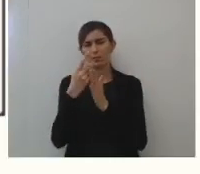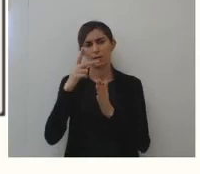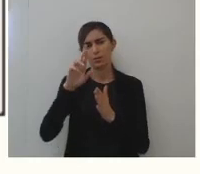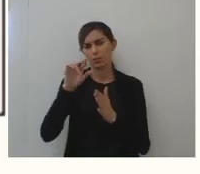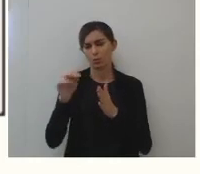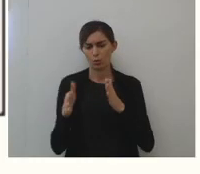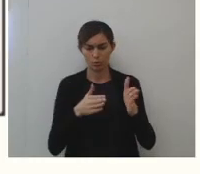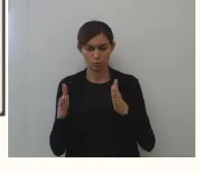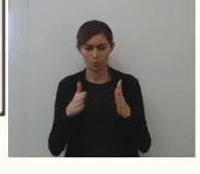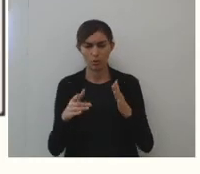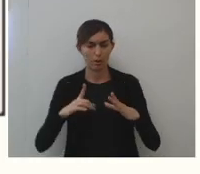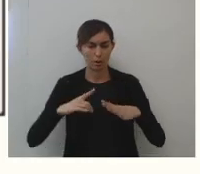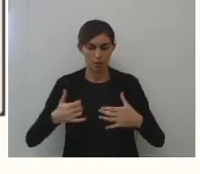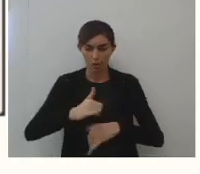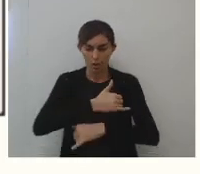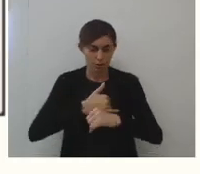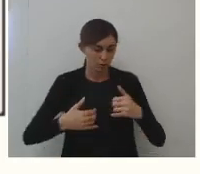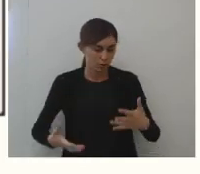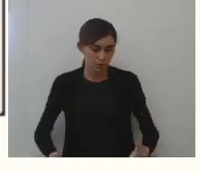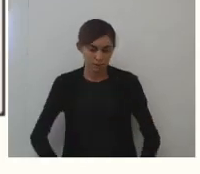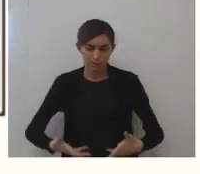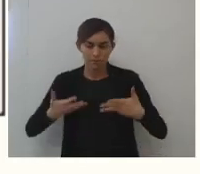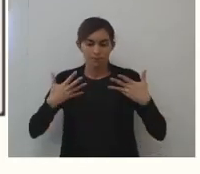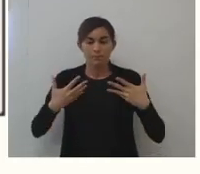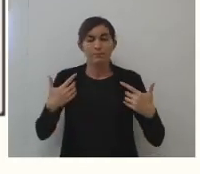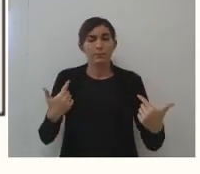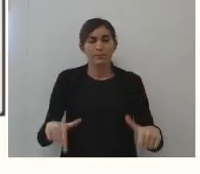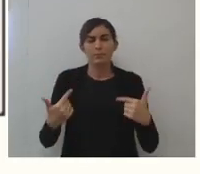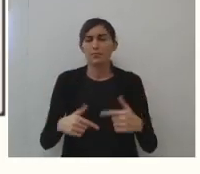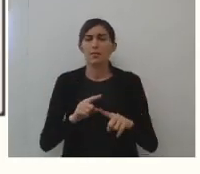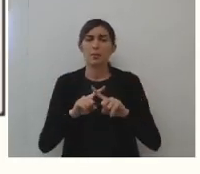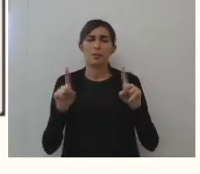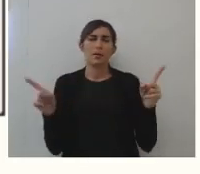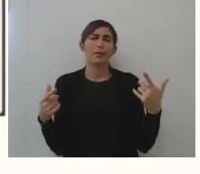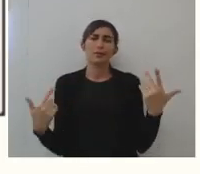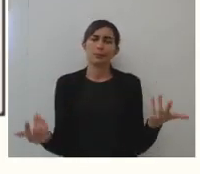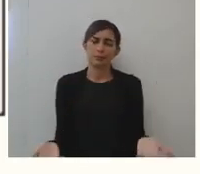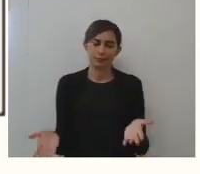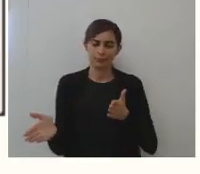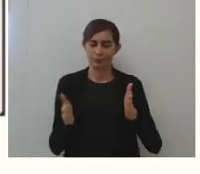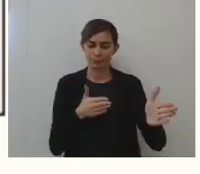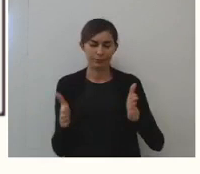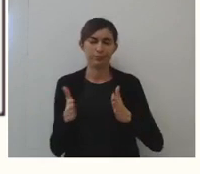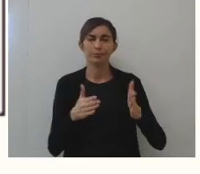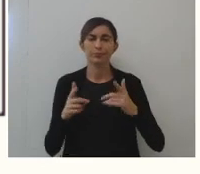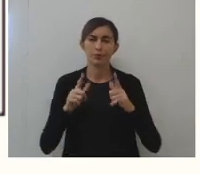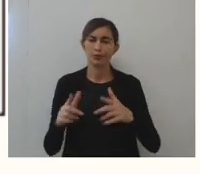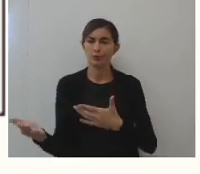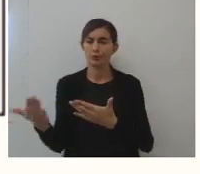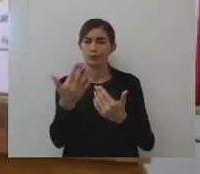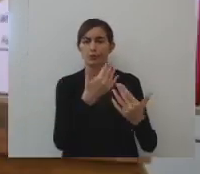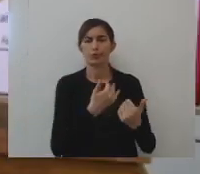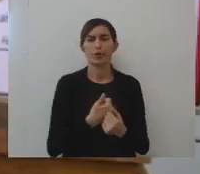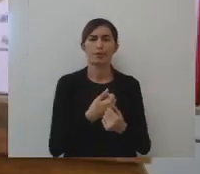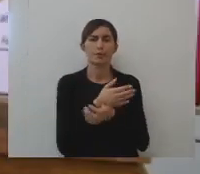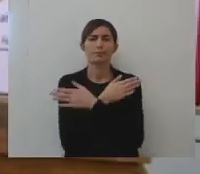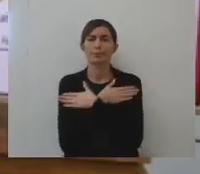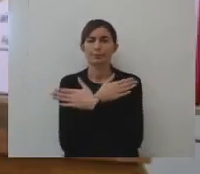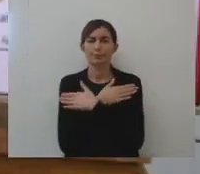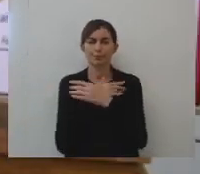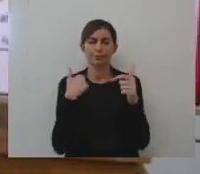nesse período, a gente tem mais energia, a gente tem mais gás, a gente tem mais fôlego. No entanto, é o período onde esses jovens eles estão